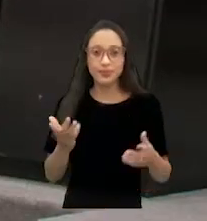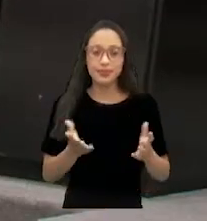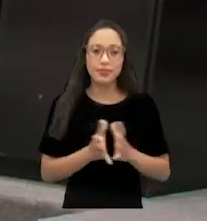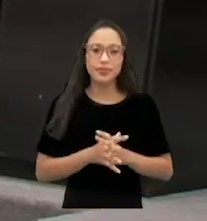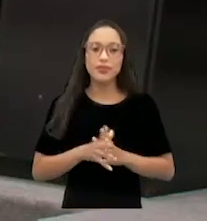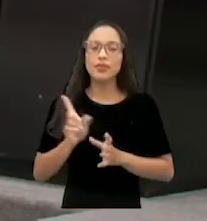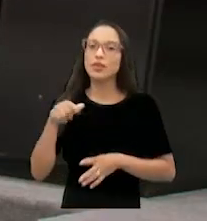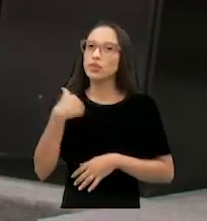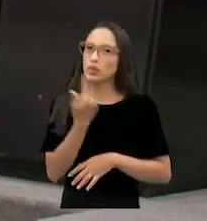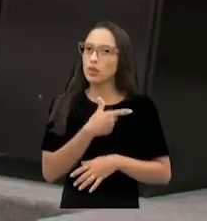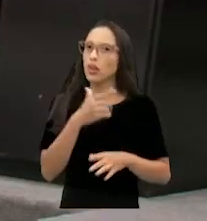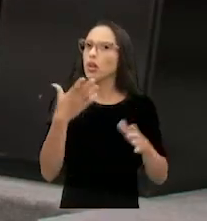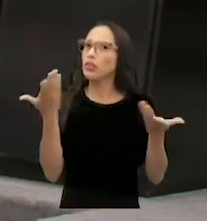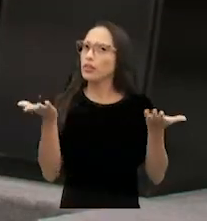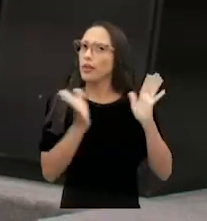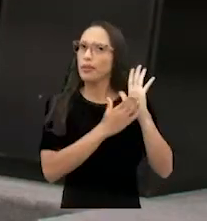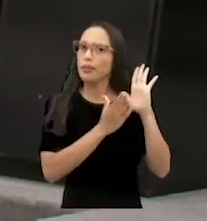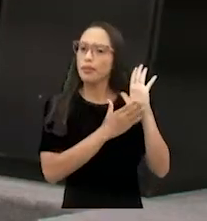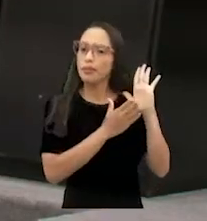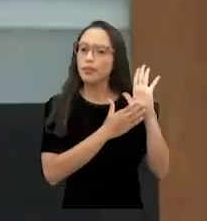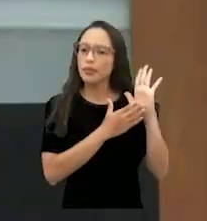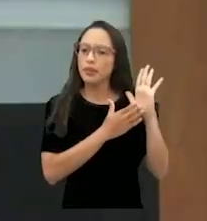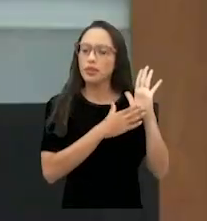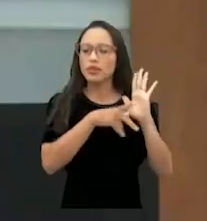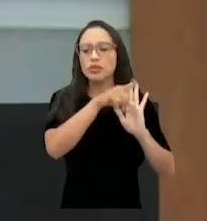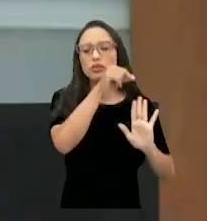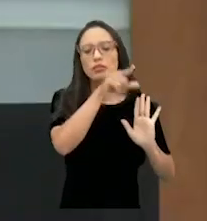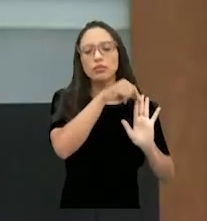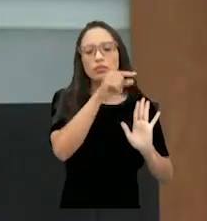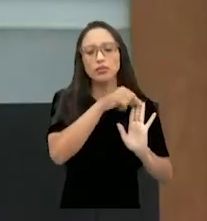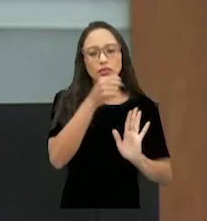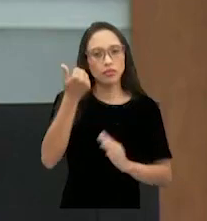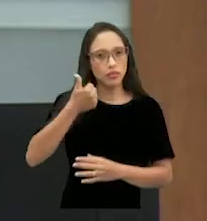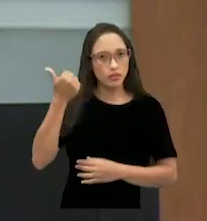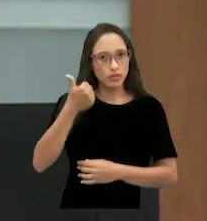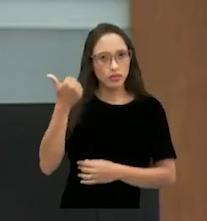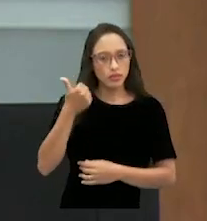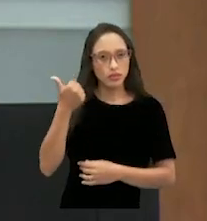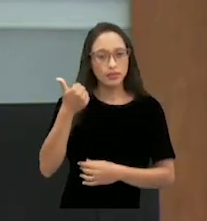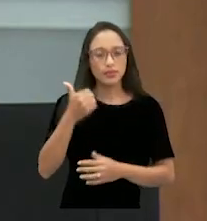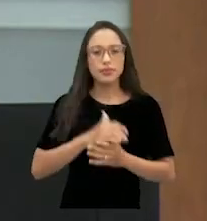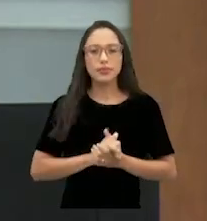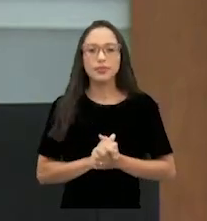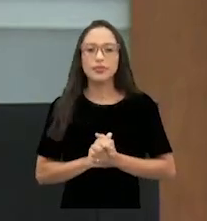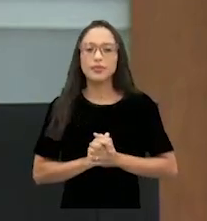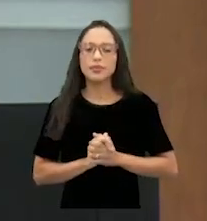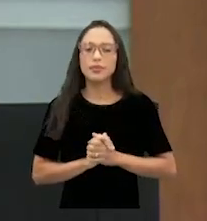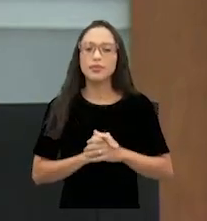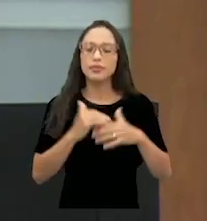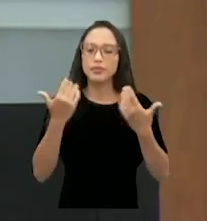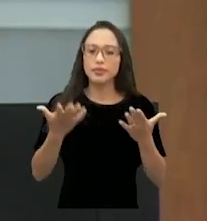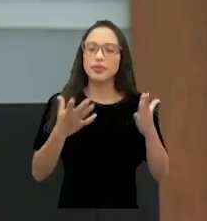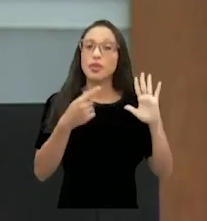Nós estamos propondo a supressão do artigo 1º, porque é exatamente ela